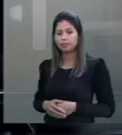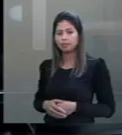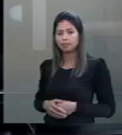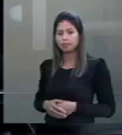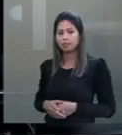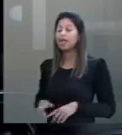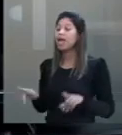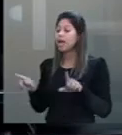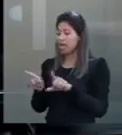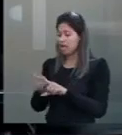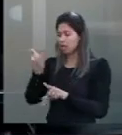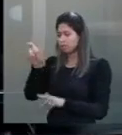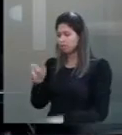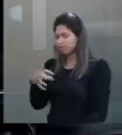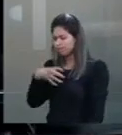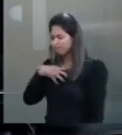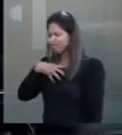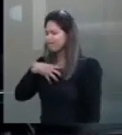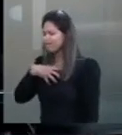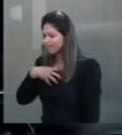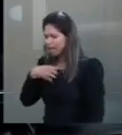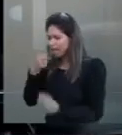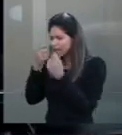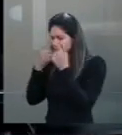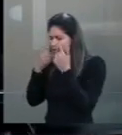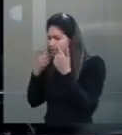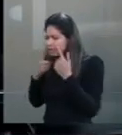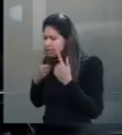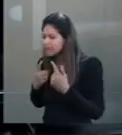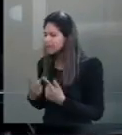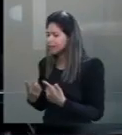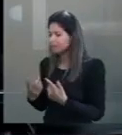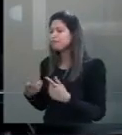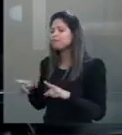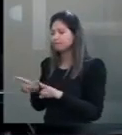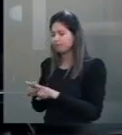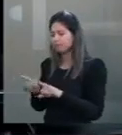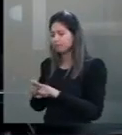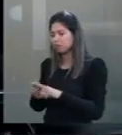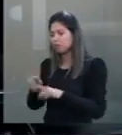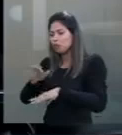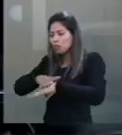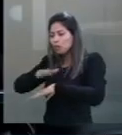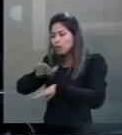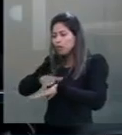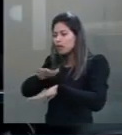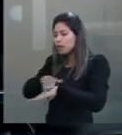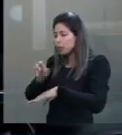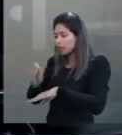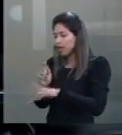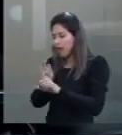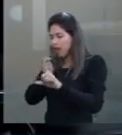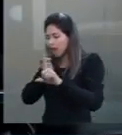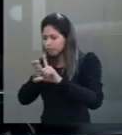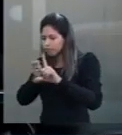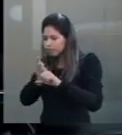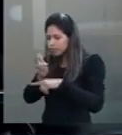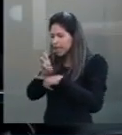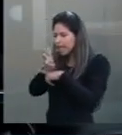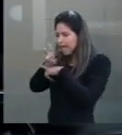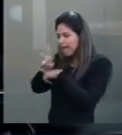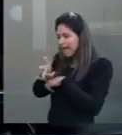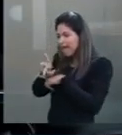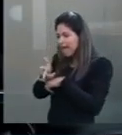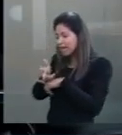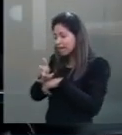também foi às lágrimas. Isso aconteceu durante a gravação.